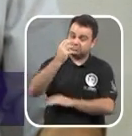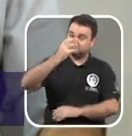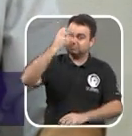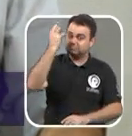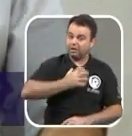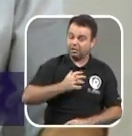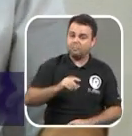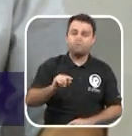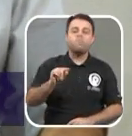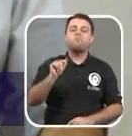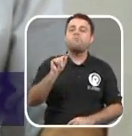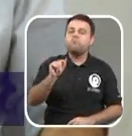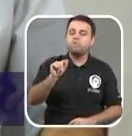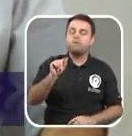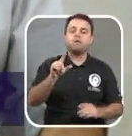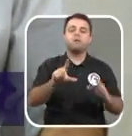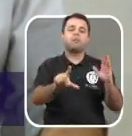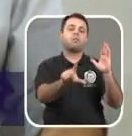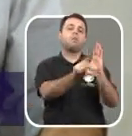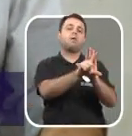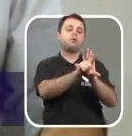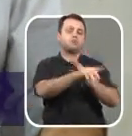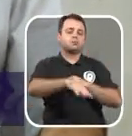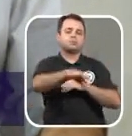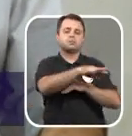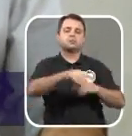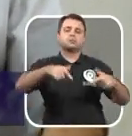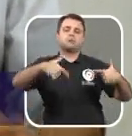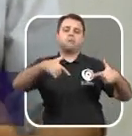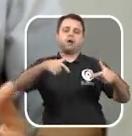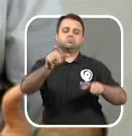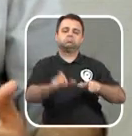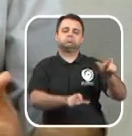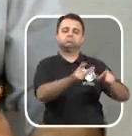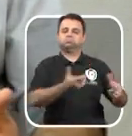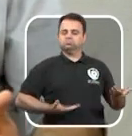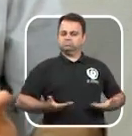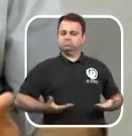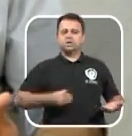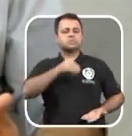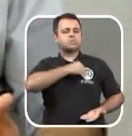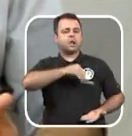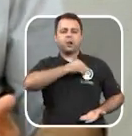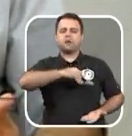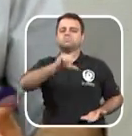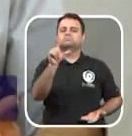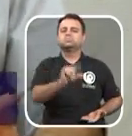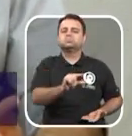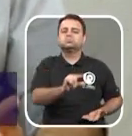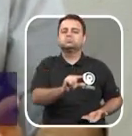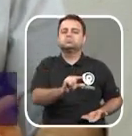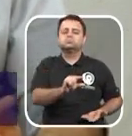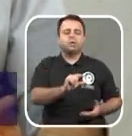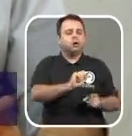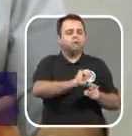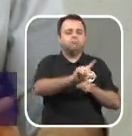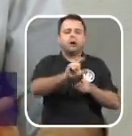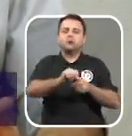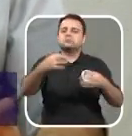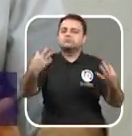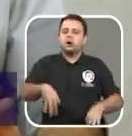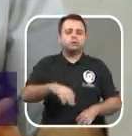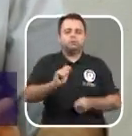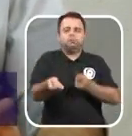o não cumprimento da regra trabalhista com os trabalhadores. Eles já ganham muito pouco, é muito pouco mesmo. Para